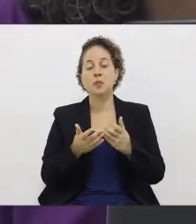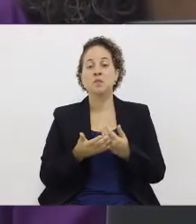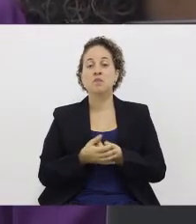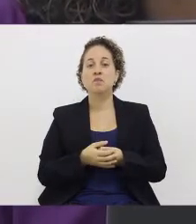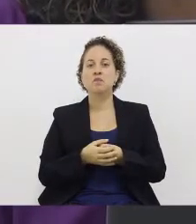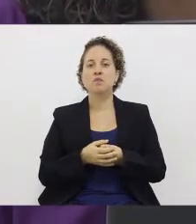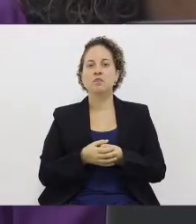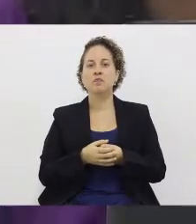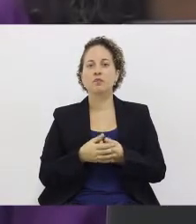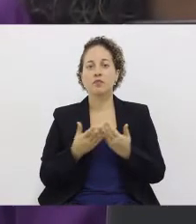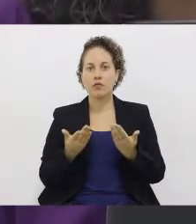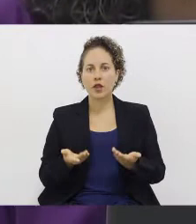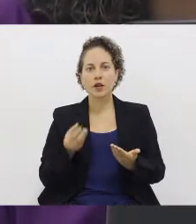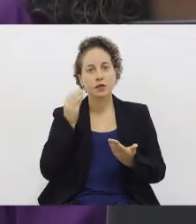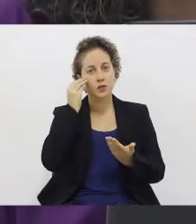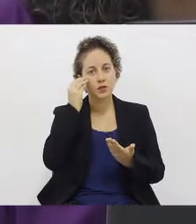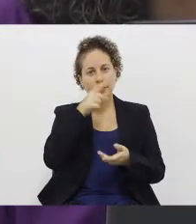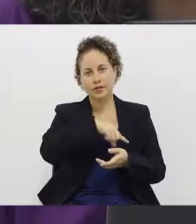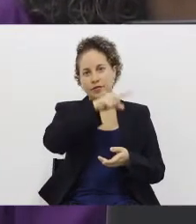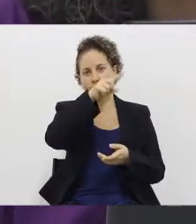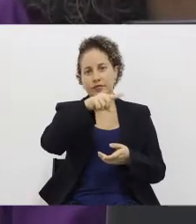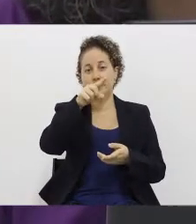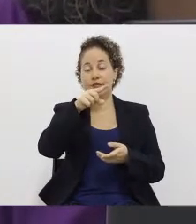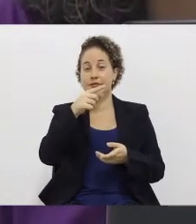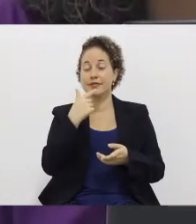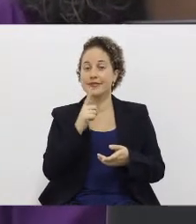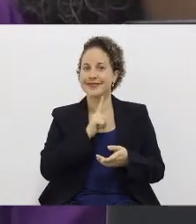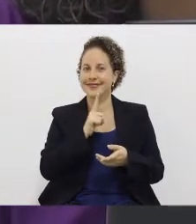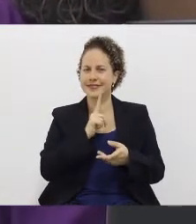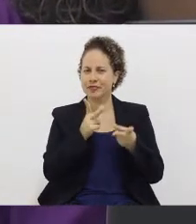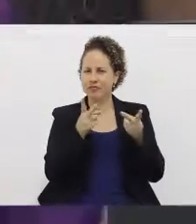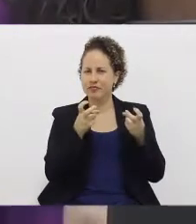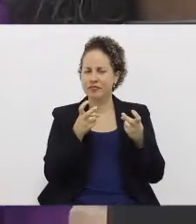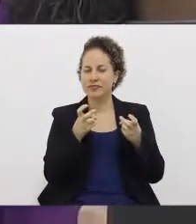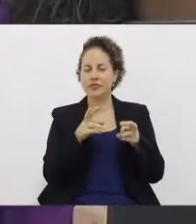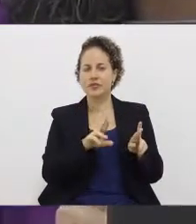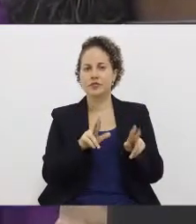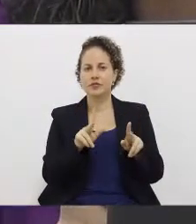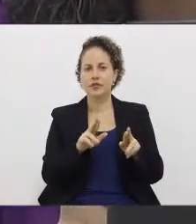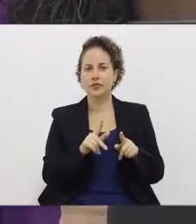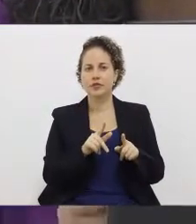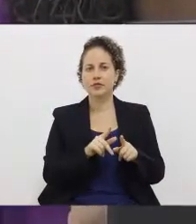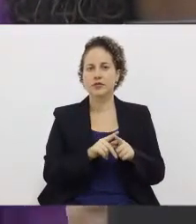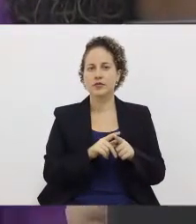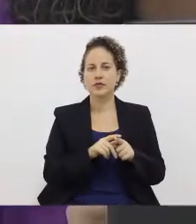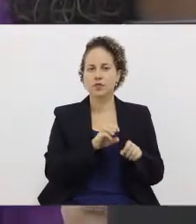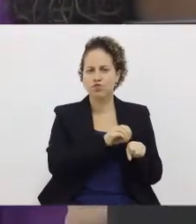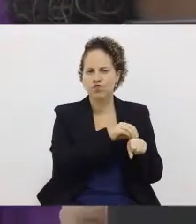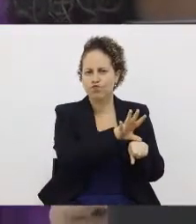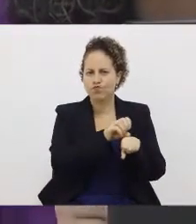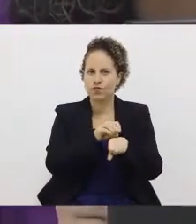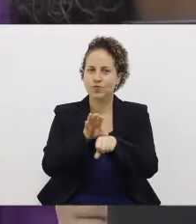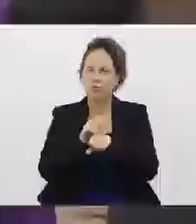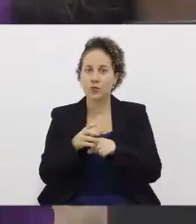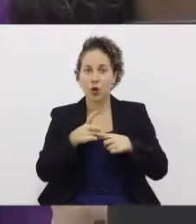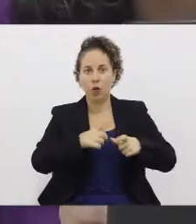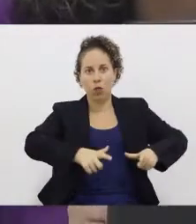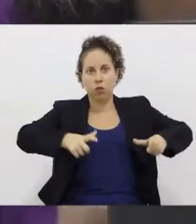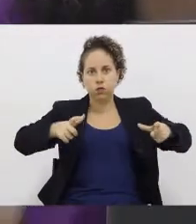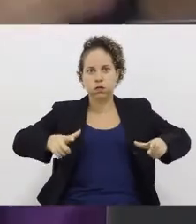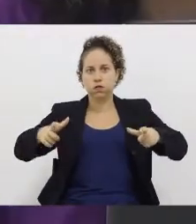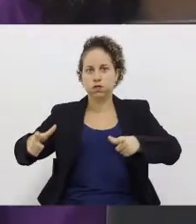Aqui nós vemos, neste outro gráfico dentro de serra, a diferença entre entregas grandes, ou seja, entregas de lotes